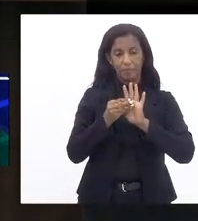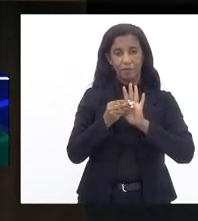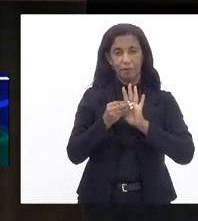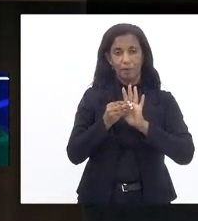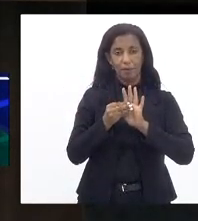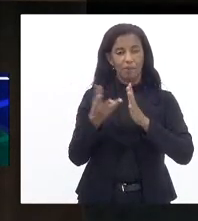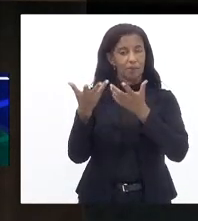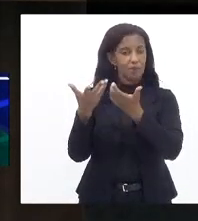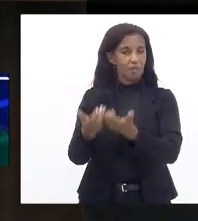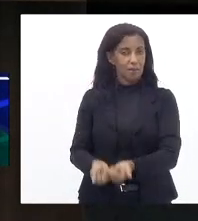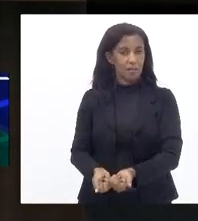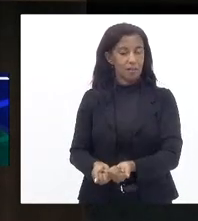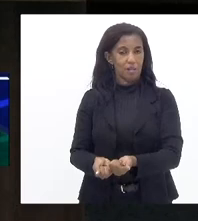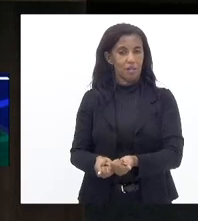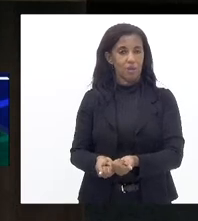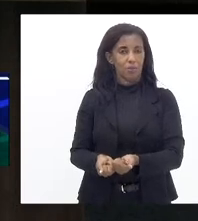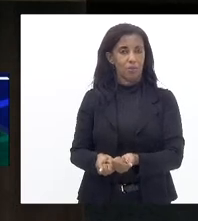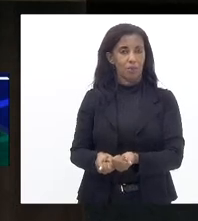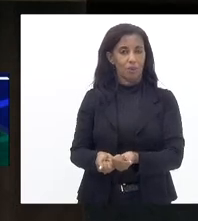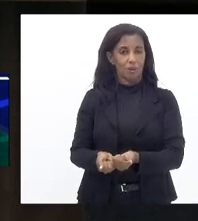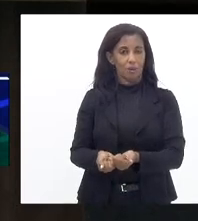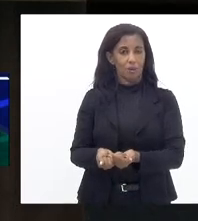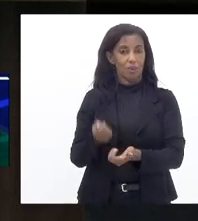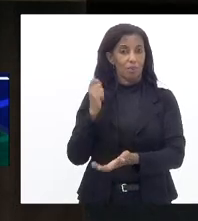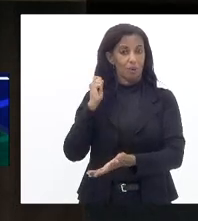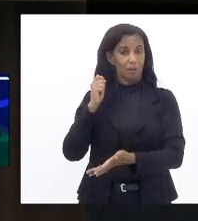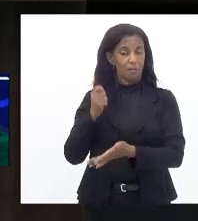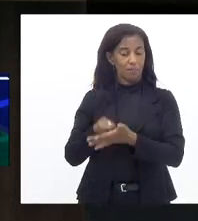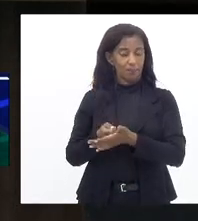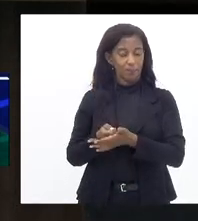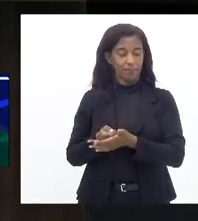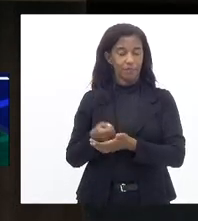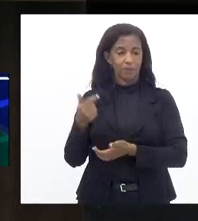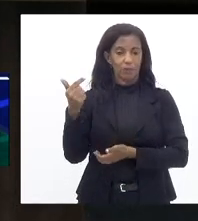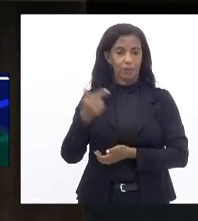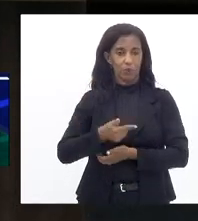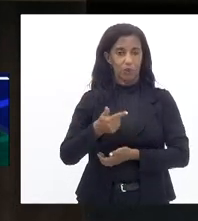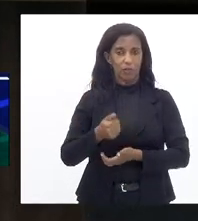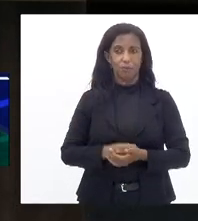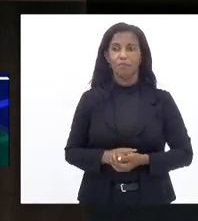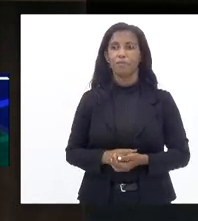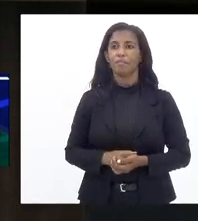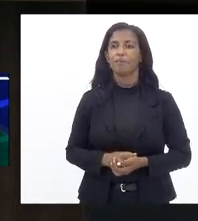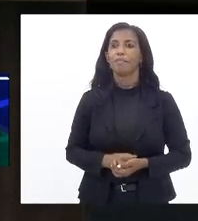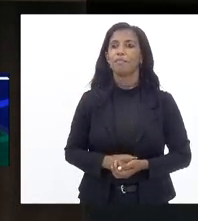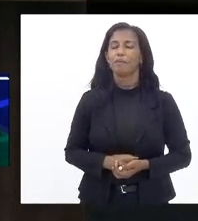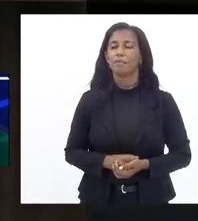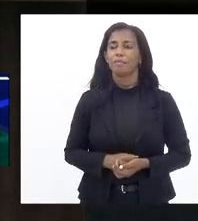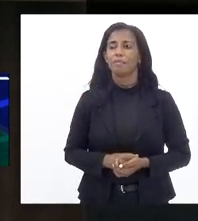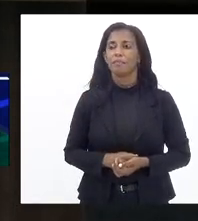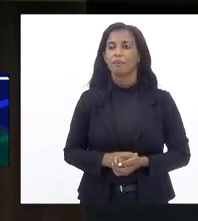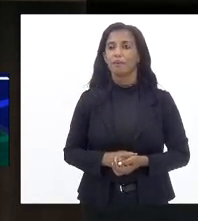será considerado atendido nas seguintes hipóteses. 2.